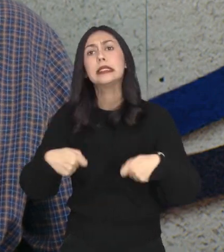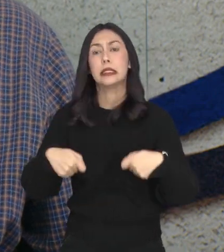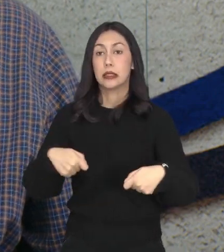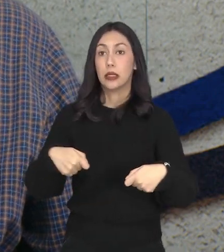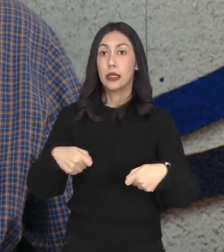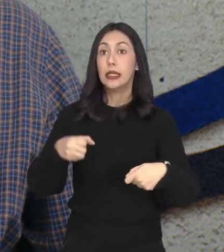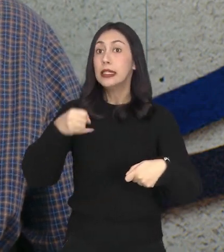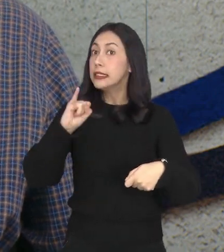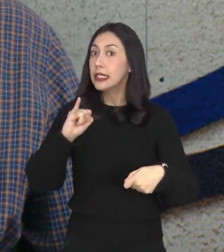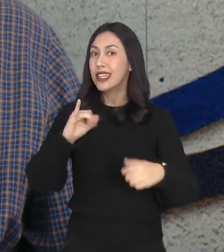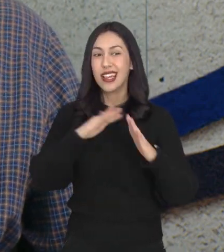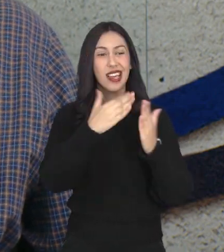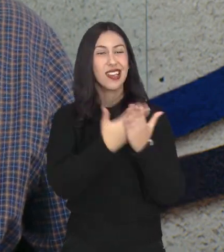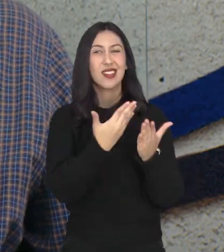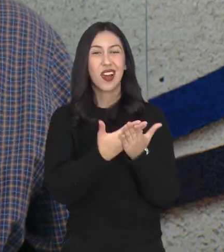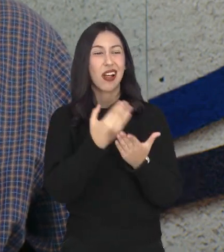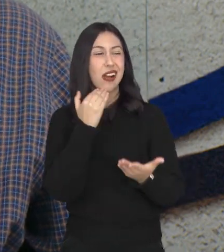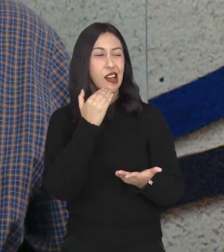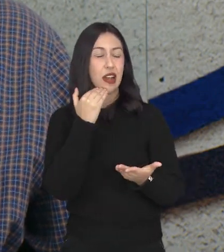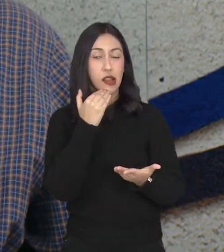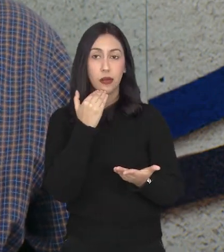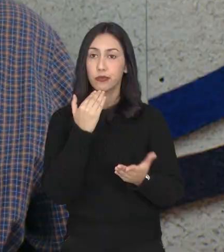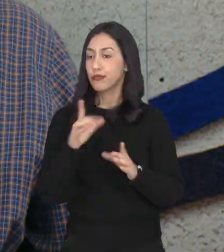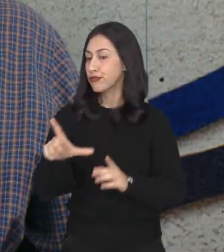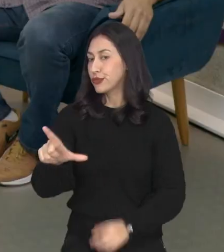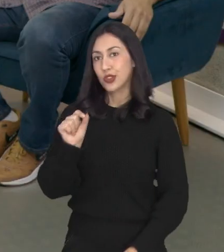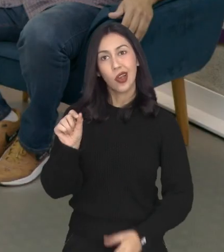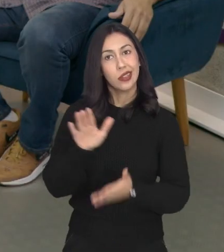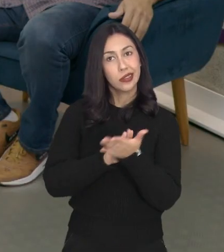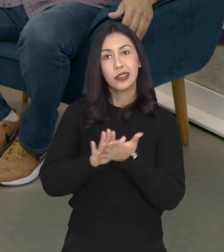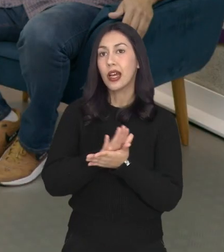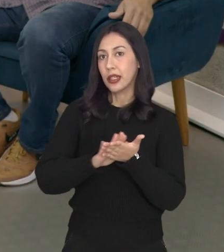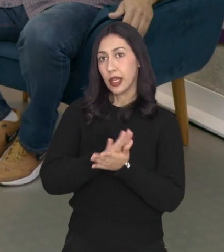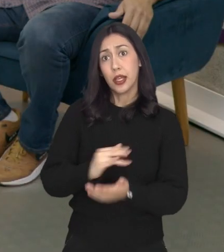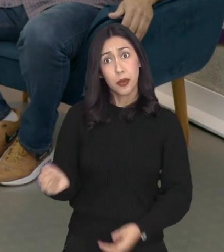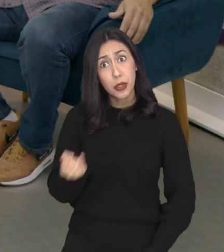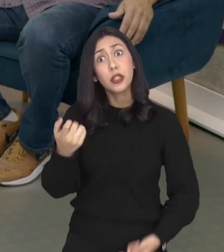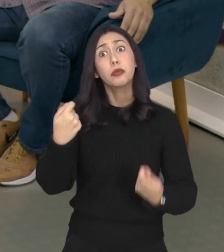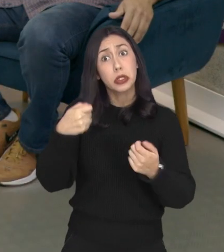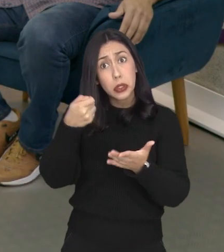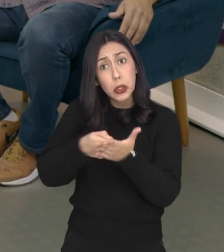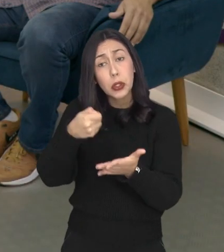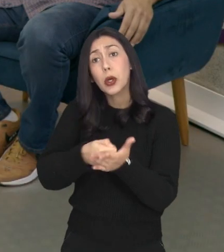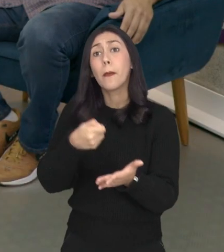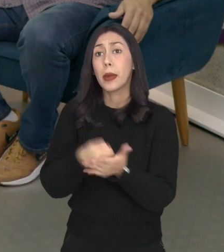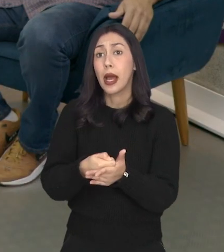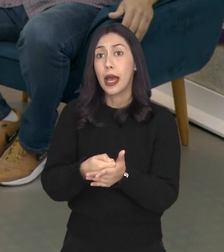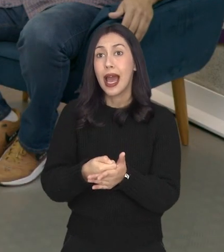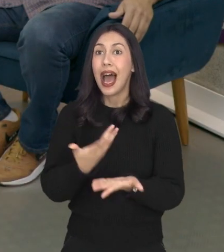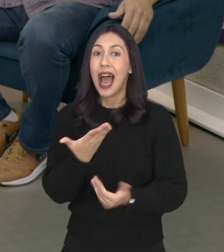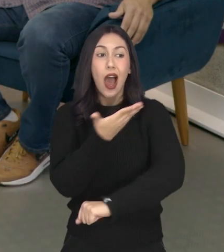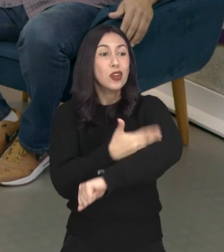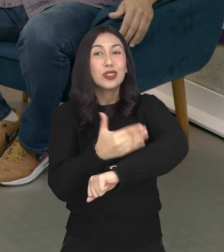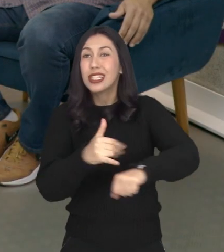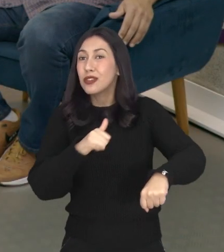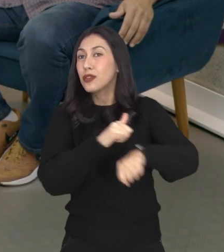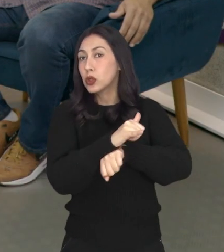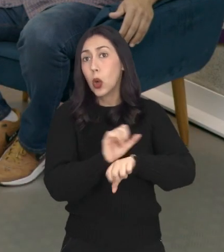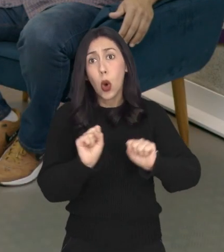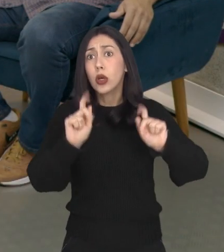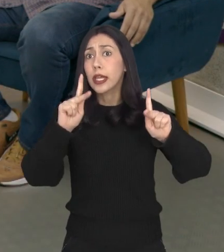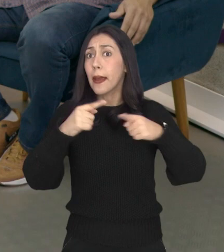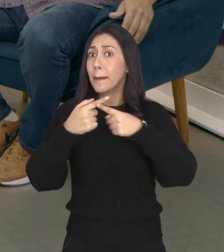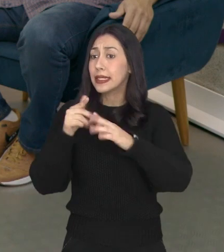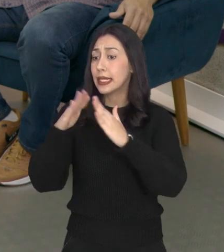para jogar. Se não tem nota, não é relacionado. Eles Isso é importante, muito, né? tem que cobrar. Você pode faltar um treino, mas não pode faltar a